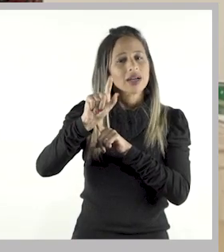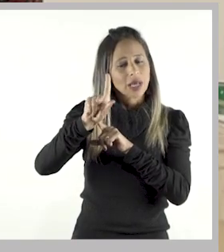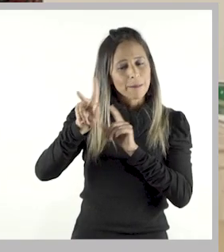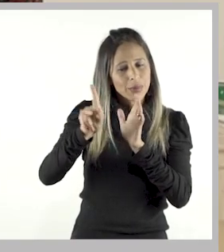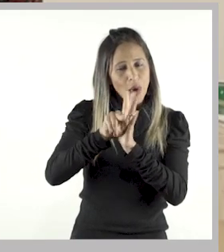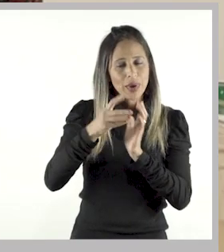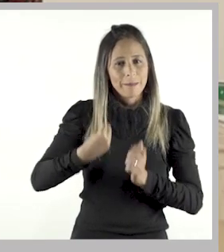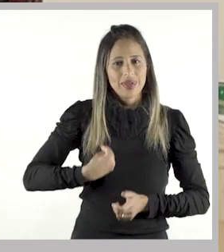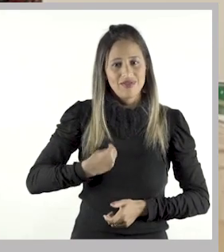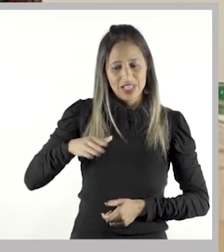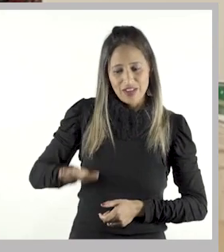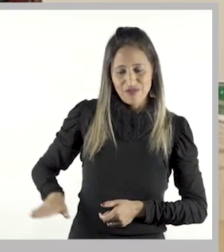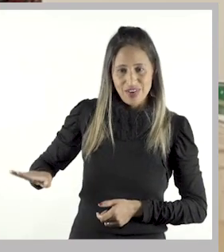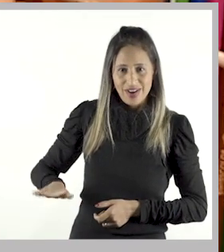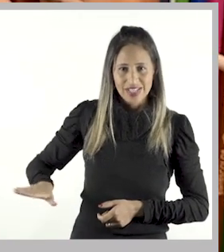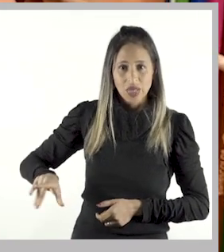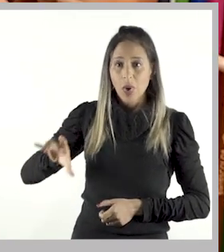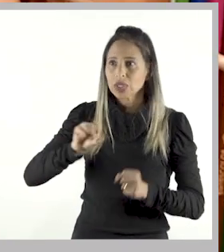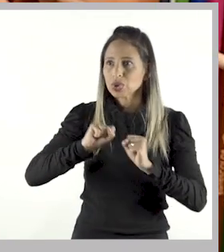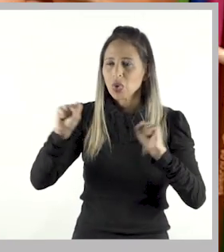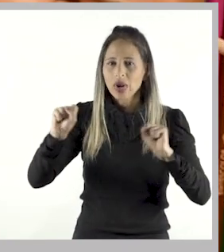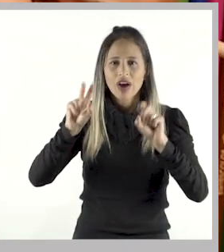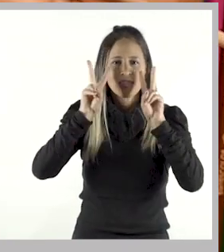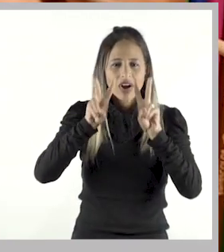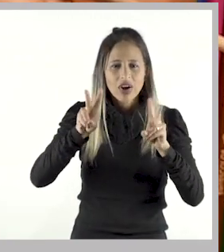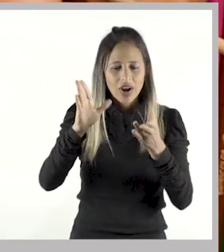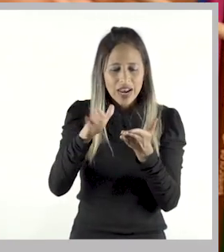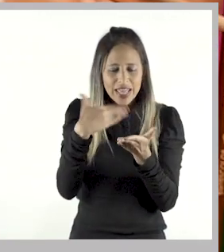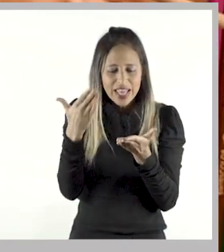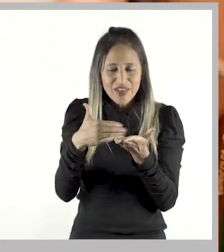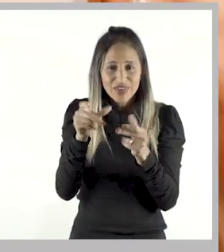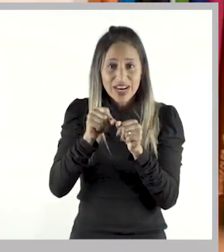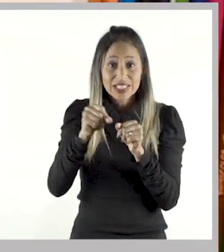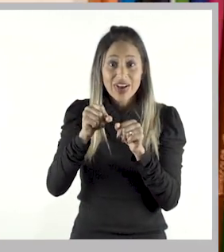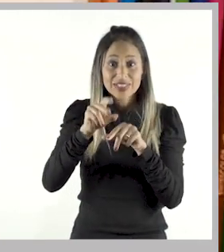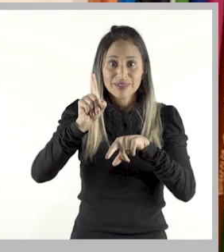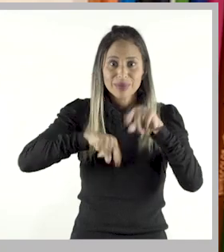ficar olhando os livros que elas produziam.